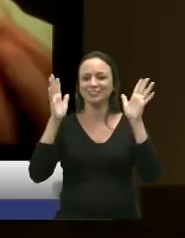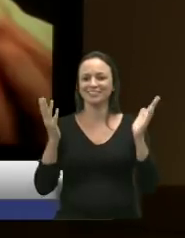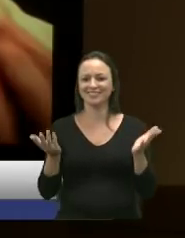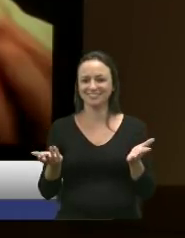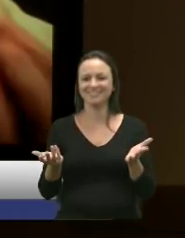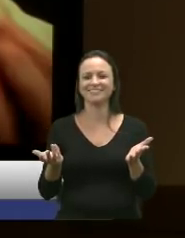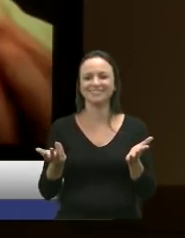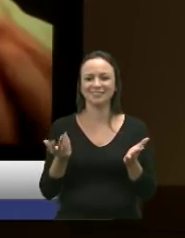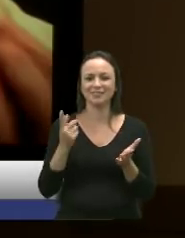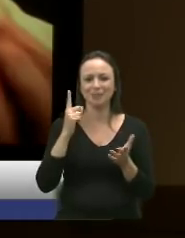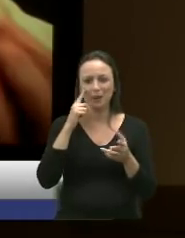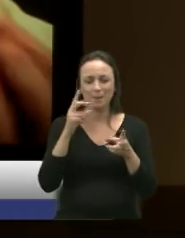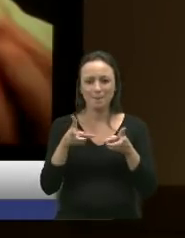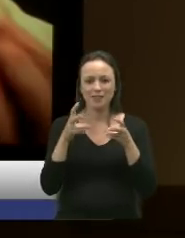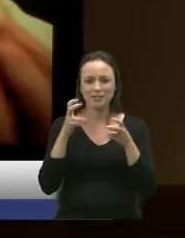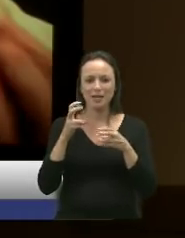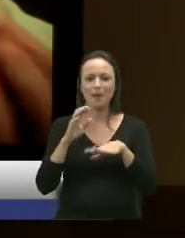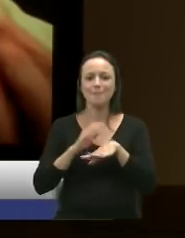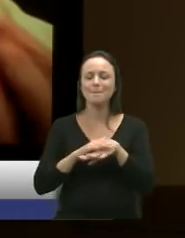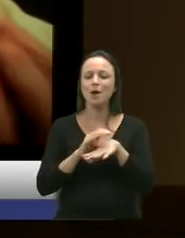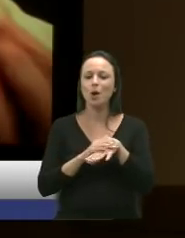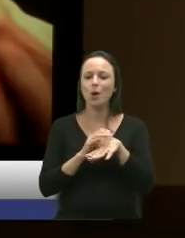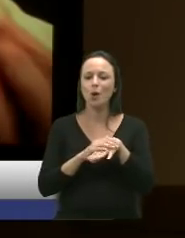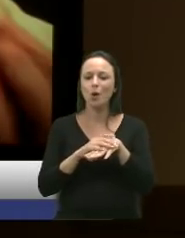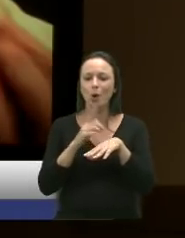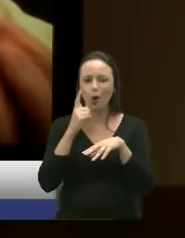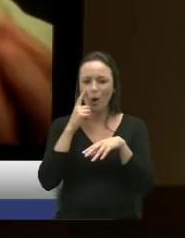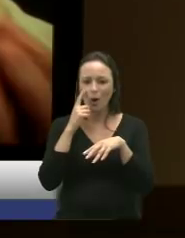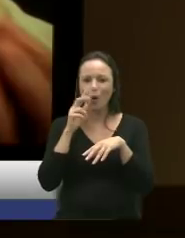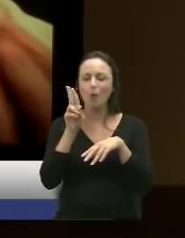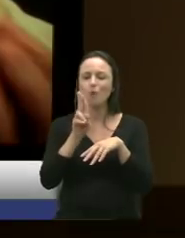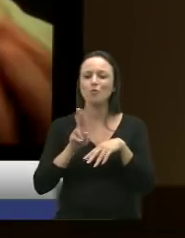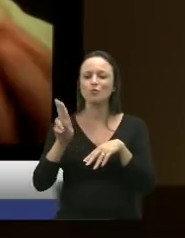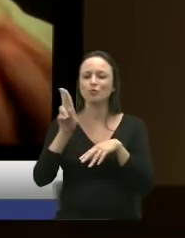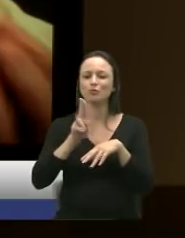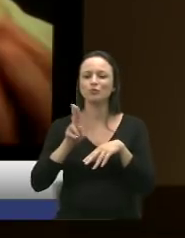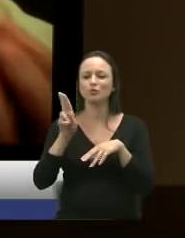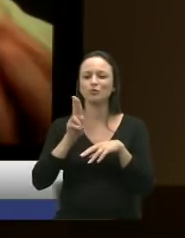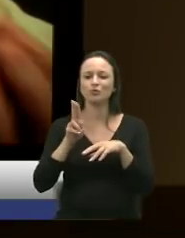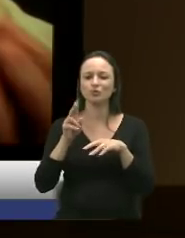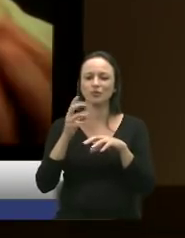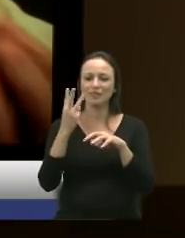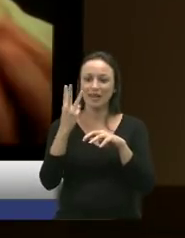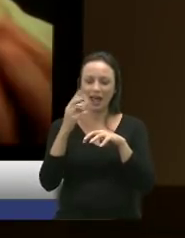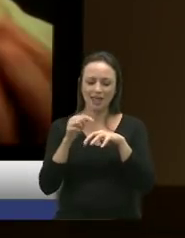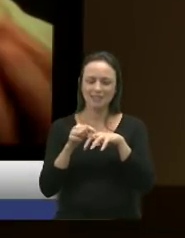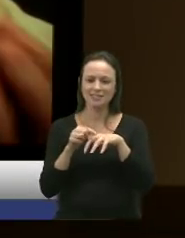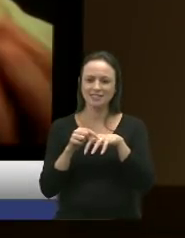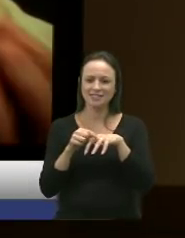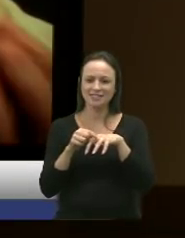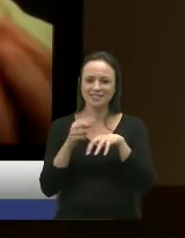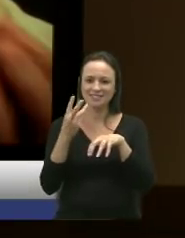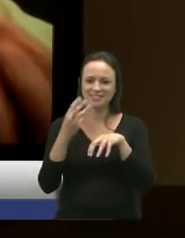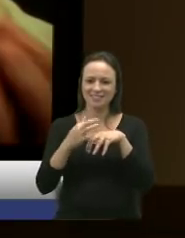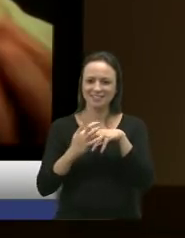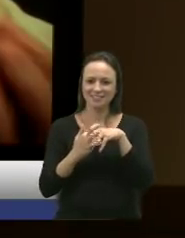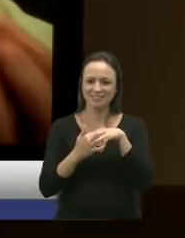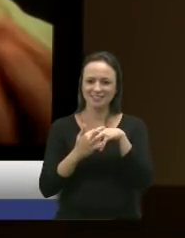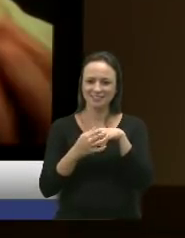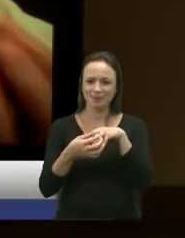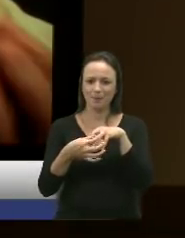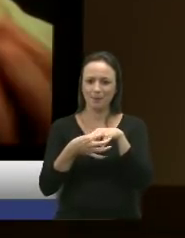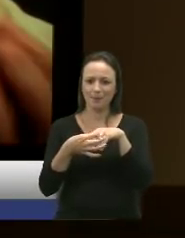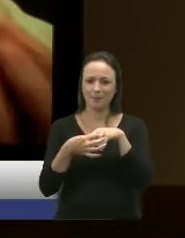podem perceber ali, na mão do seu Francisco, que ele está usando 3 alianças. Aliança